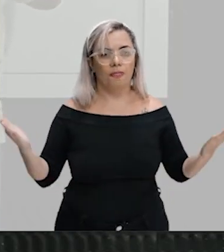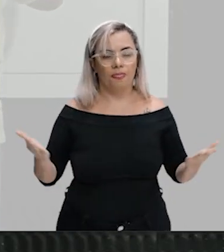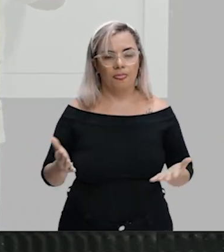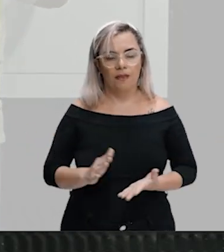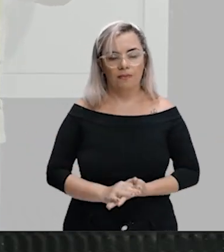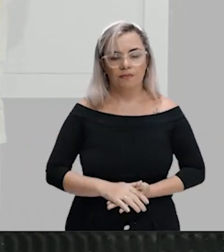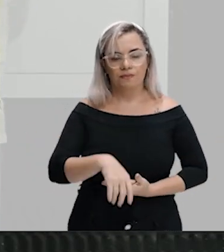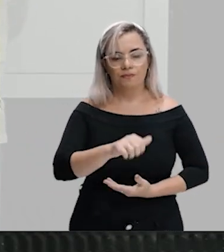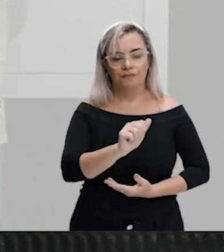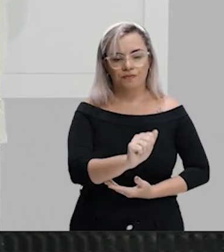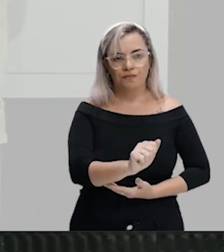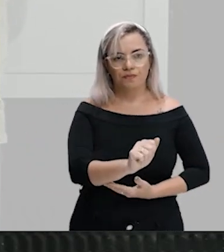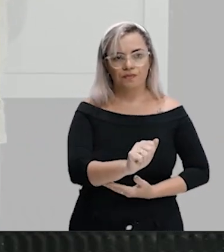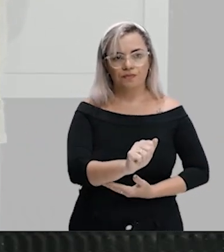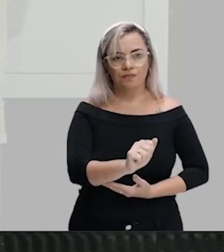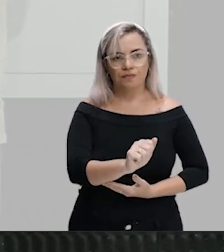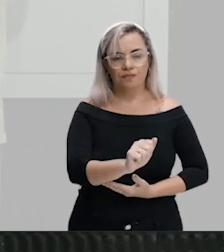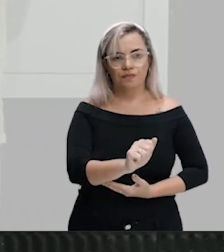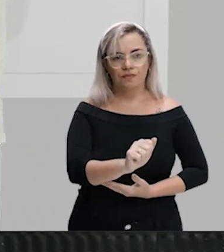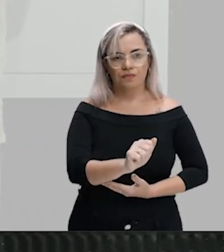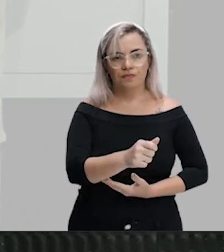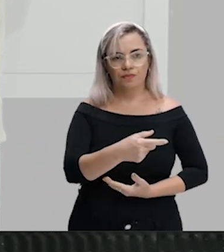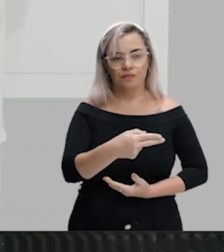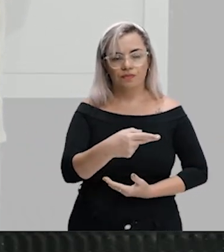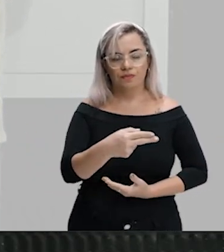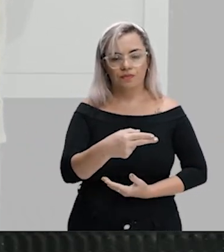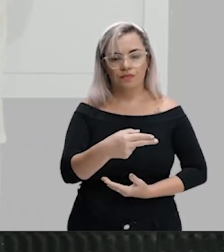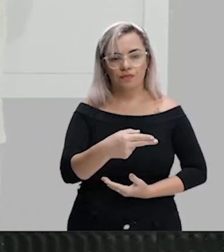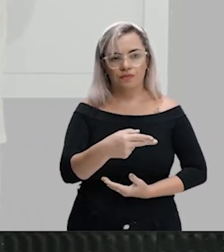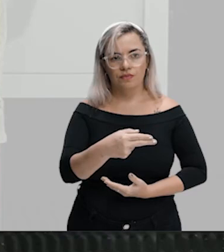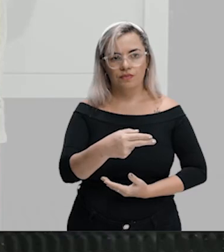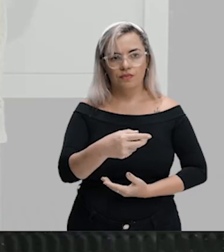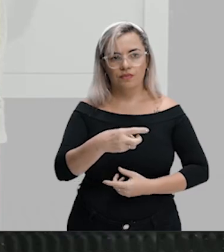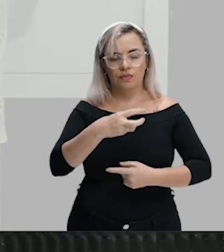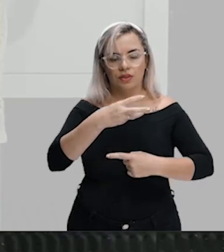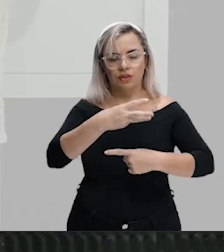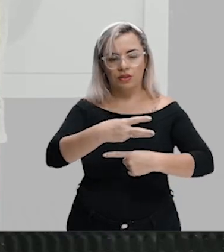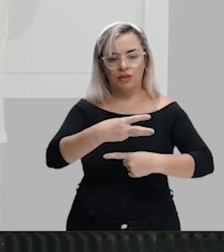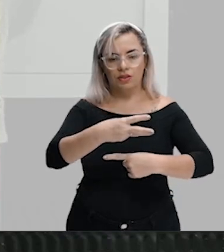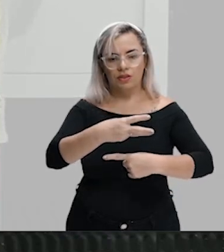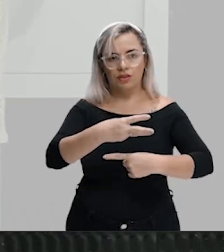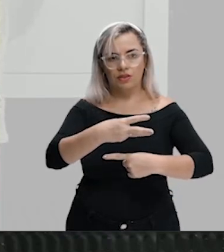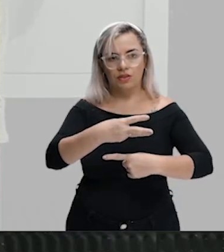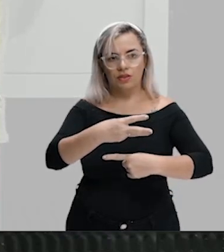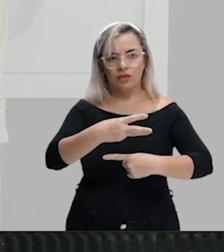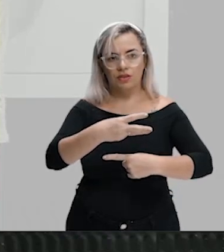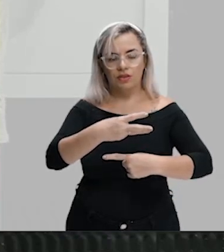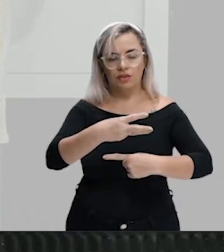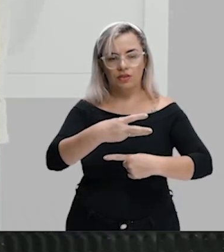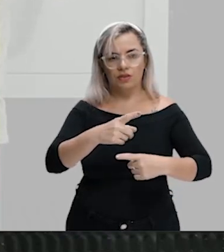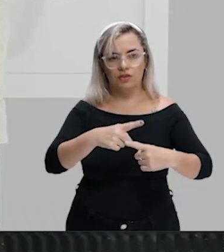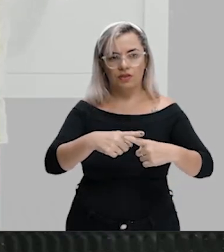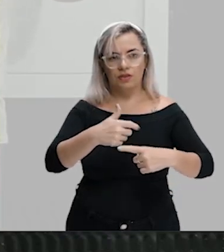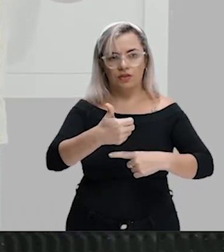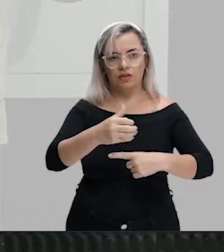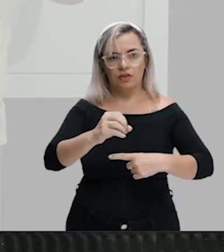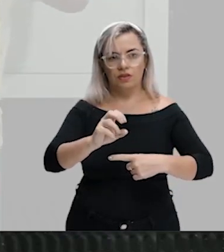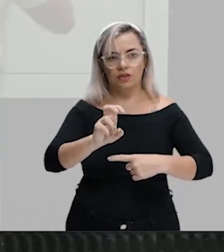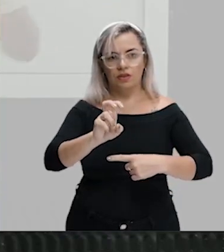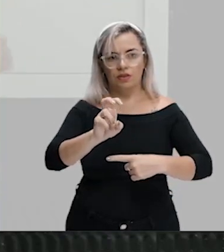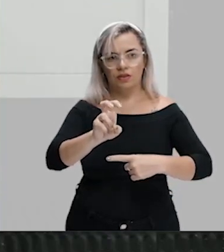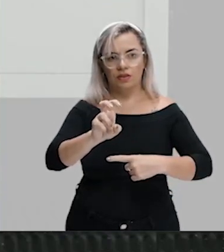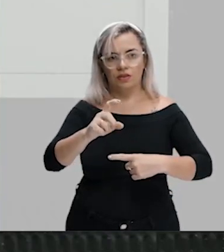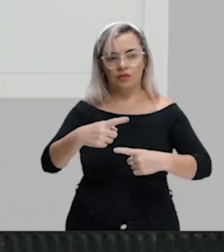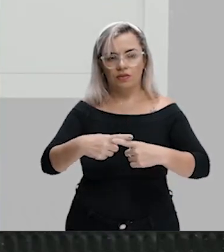2 mais 1 vai dar 3 vezes 10 à quinta, 4 vezes 10 a menos 3, e